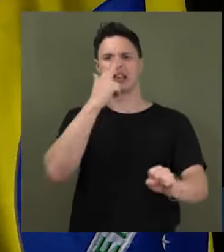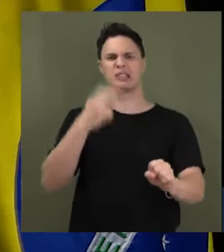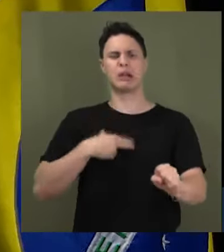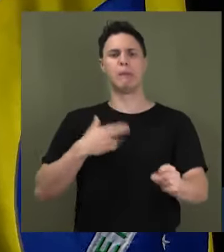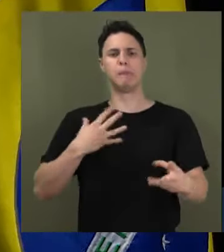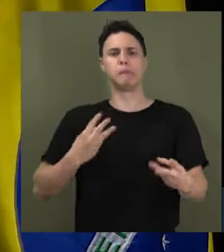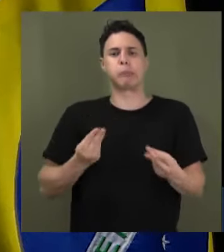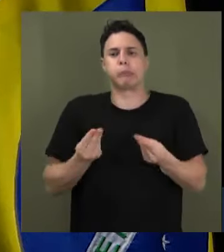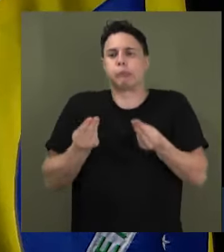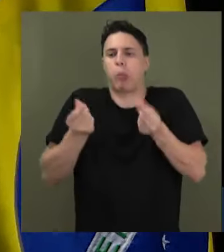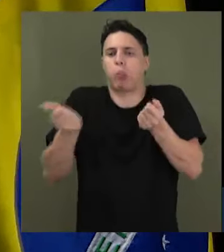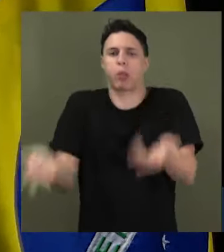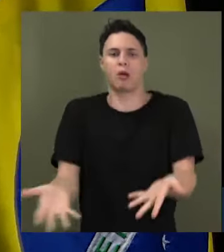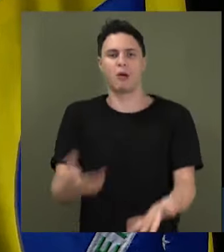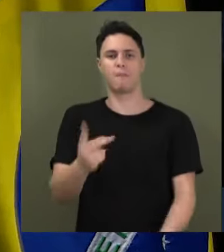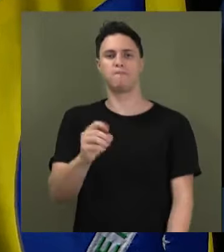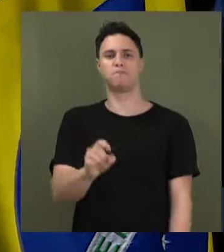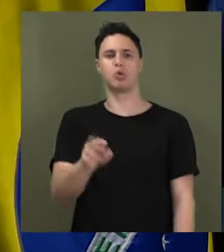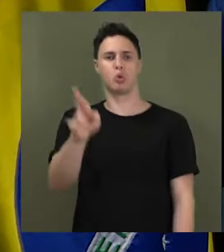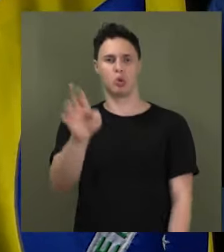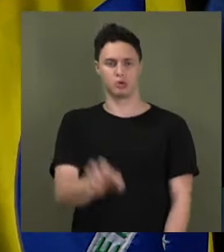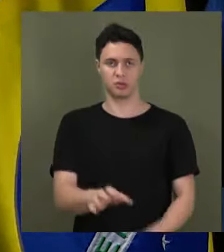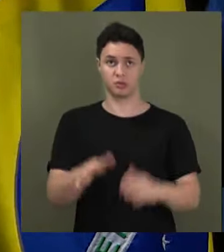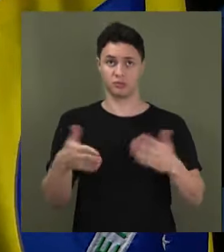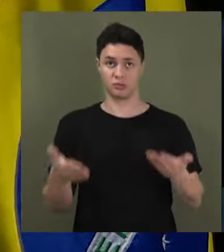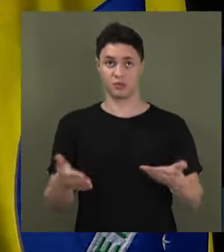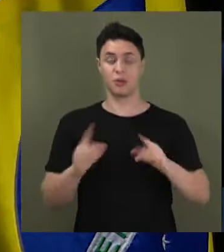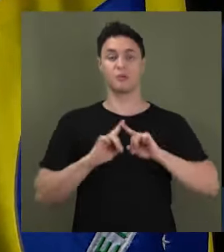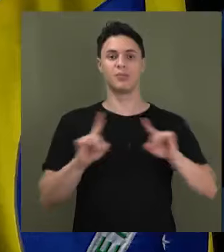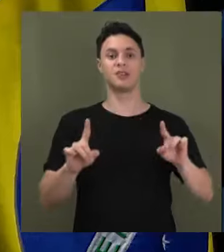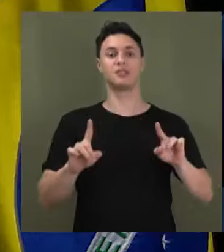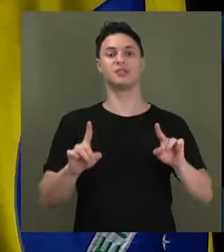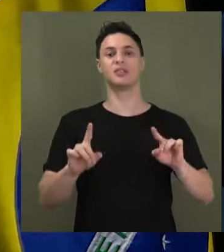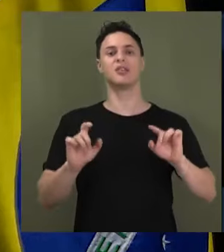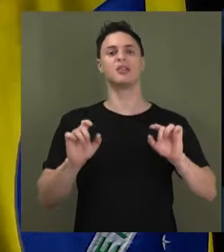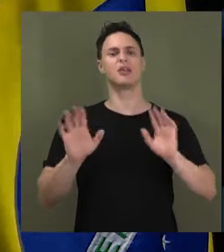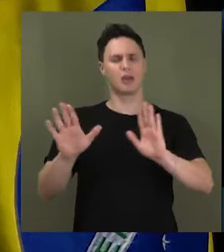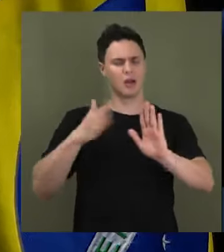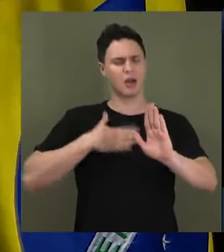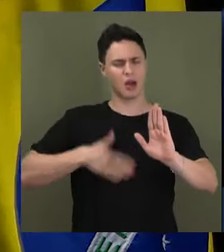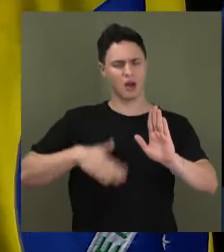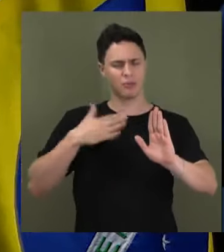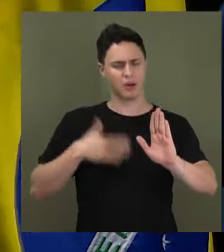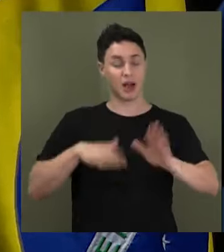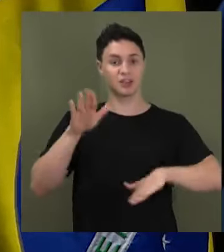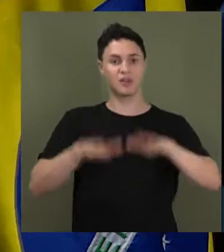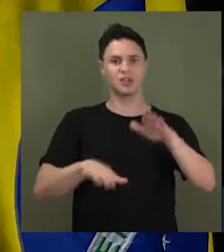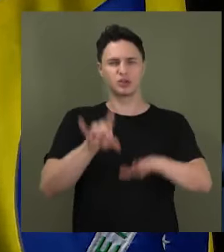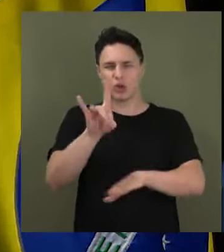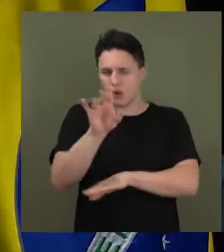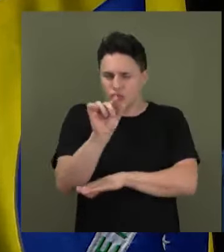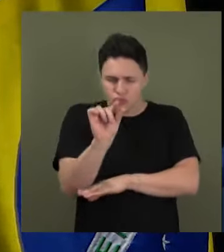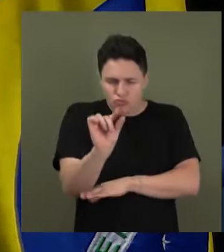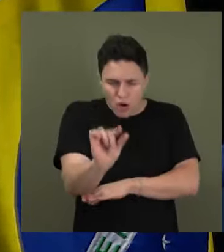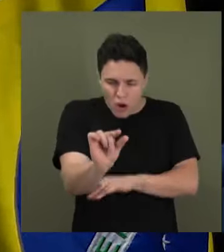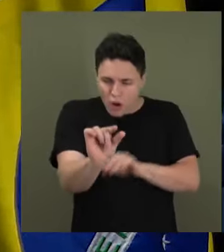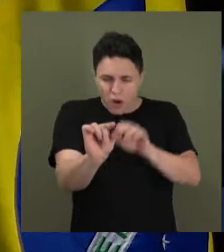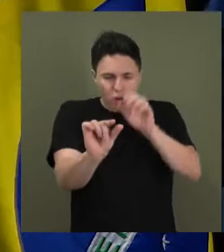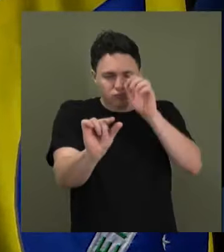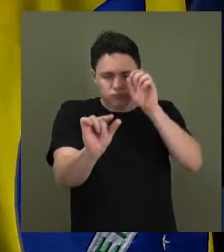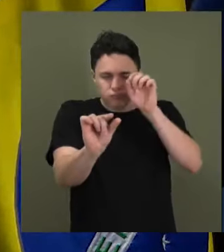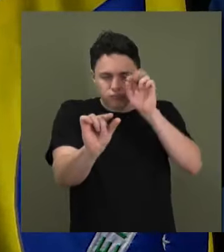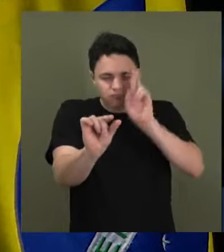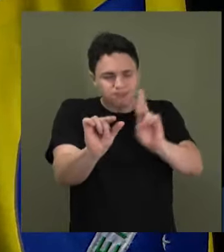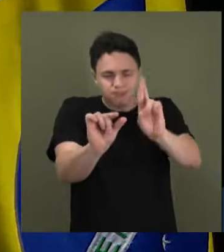no Brasil. Mas não vai vencer, não. Às vezes basta um sopro para que isso rompa. E é